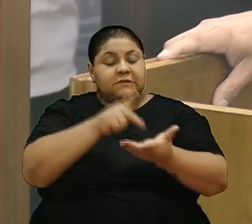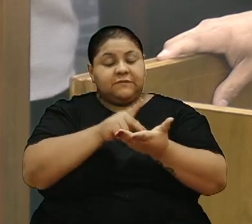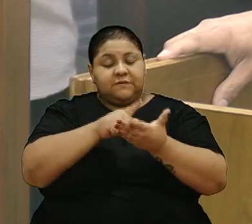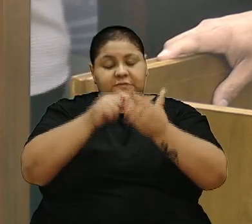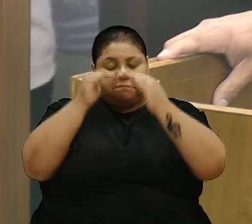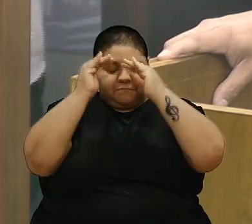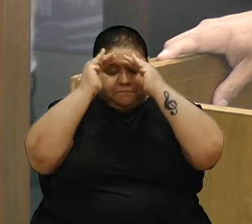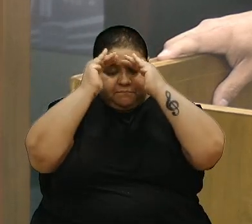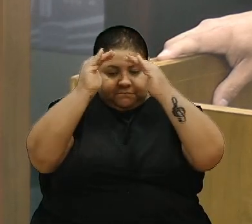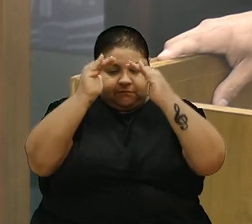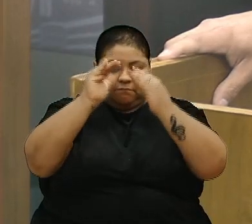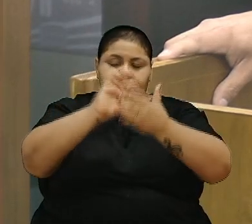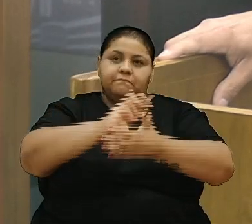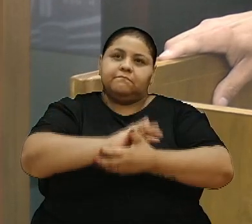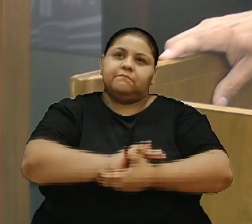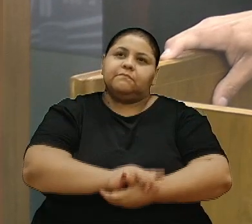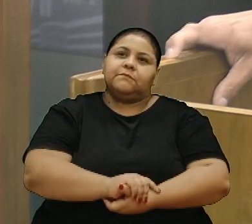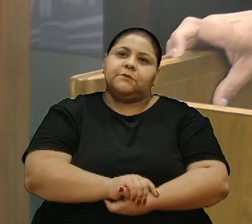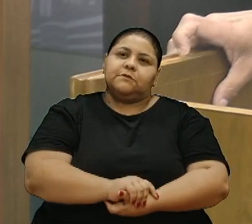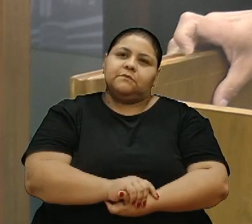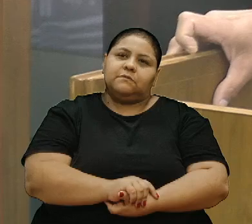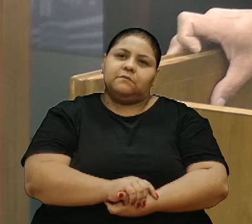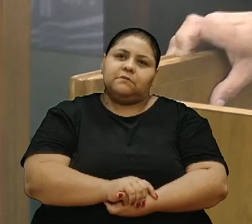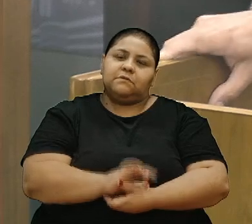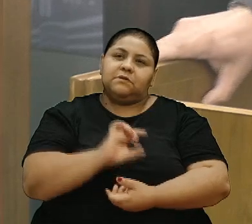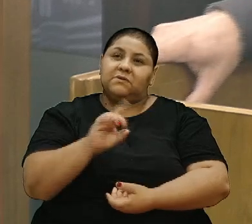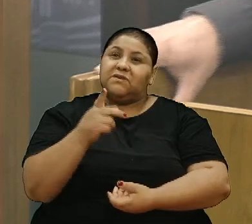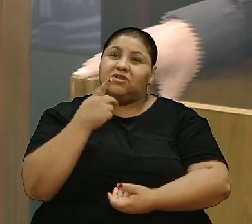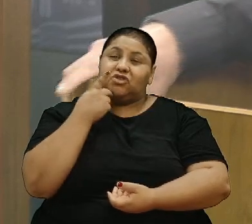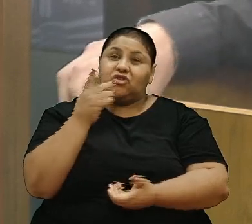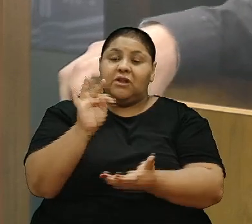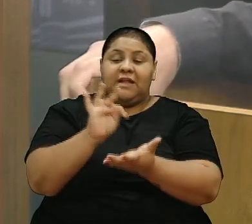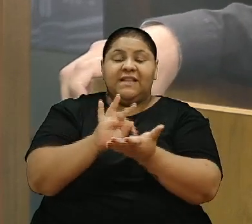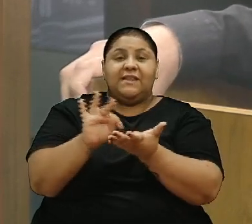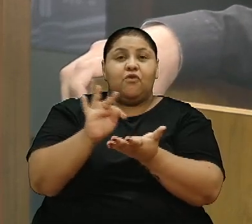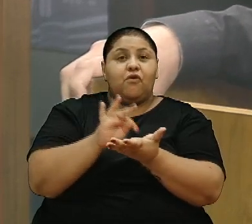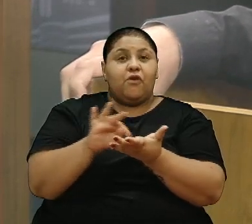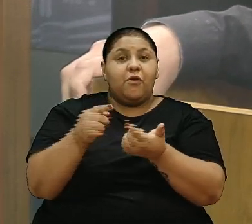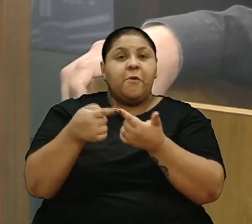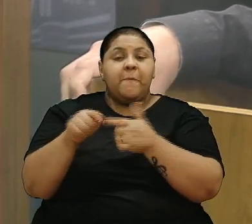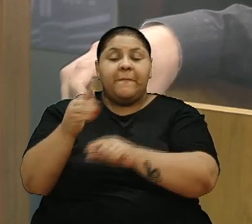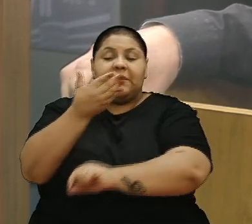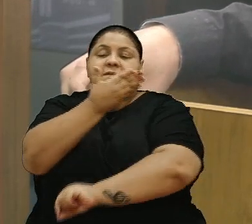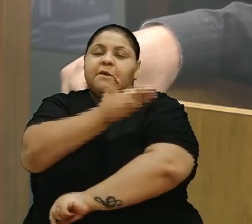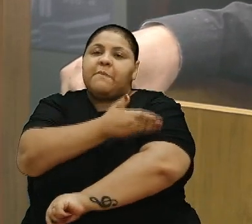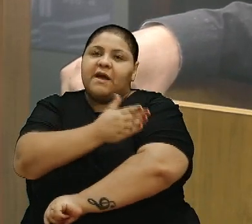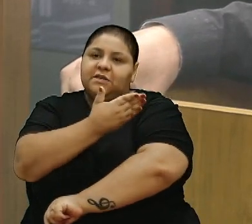cumpridas e que não fique só na teoria, mas sim que a prática